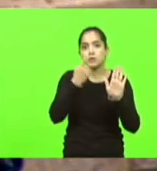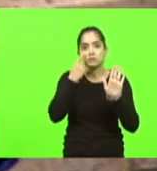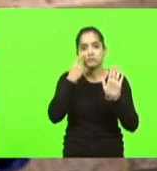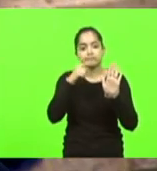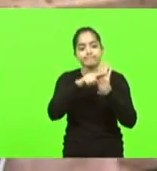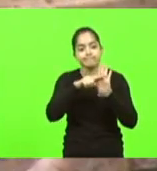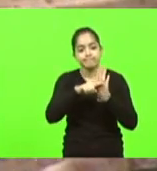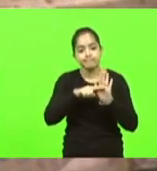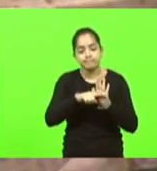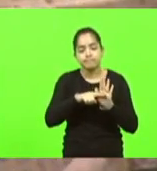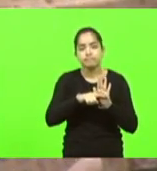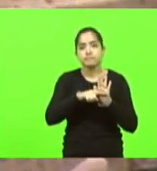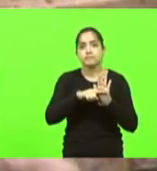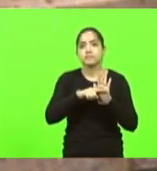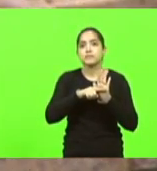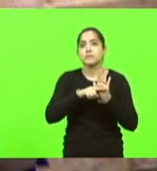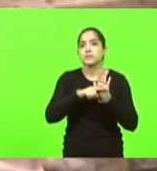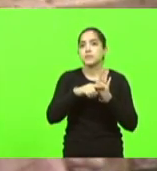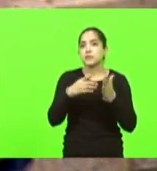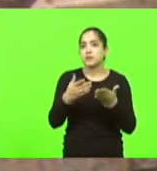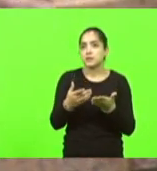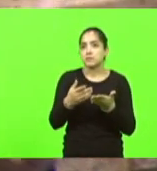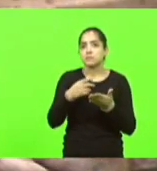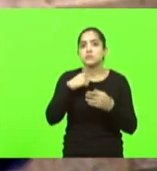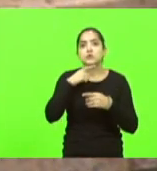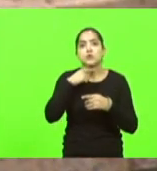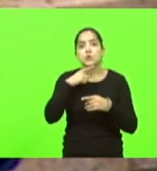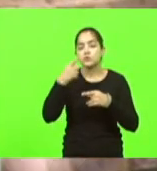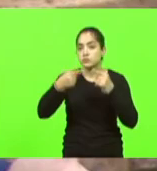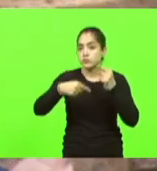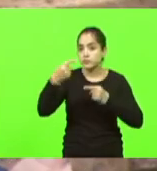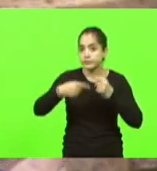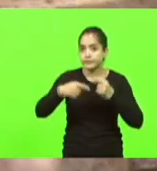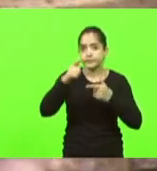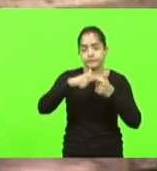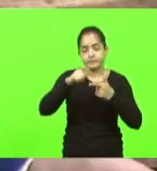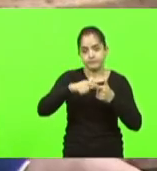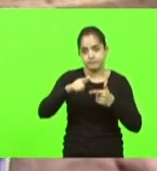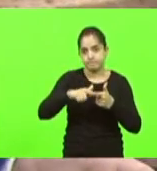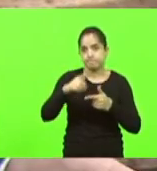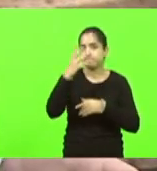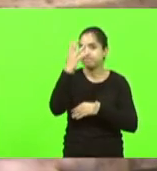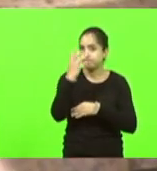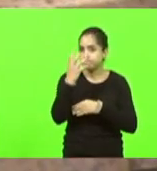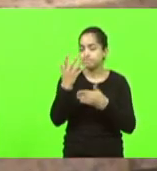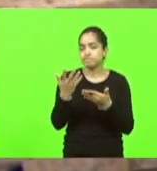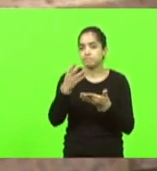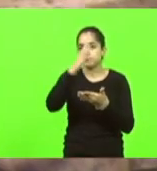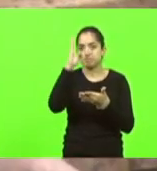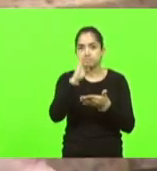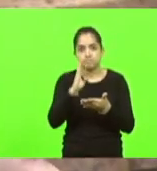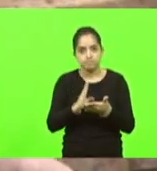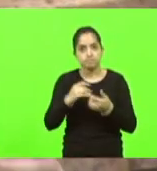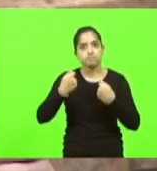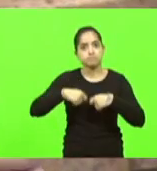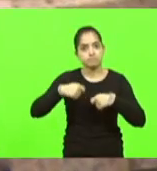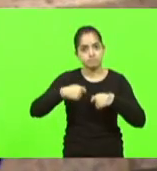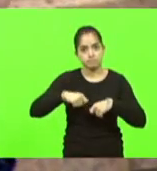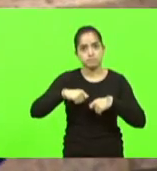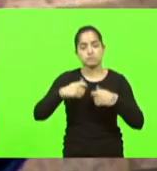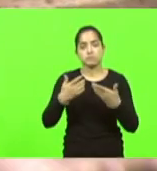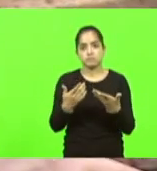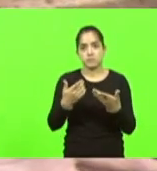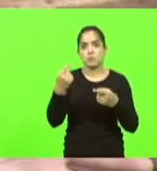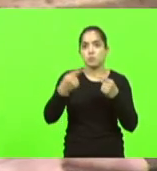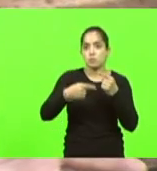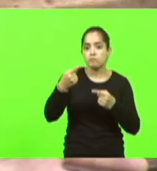nossa incapacidade crônica e não conseguimos de bater é uma série de bater o Brasil como deve ser debatido eu vou